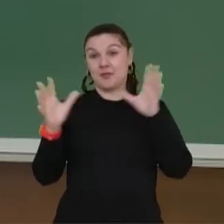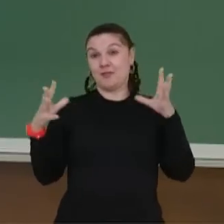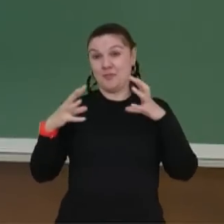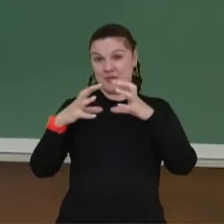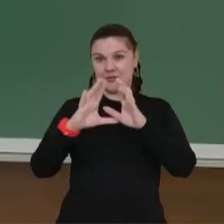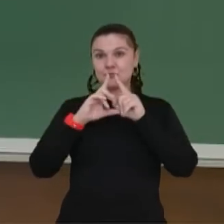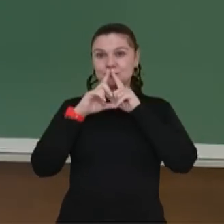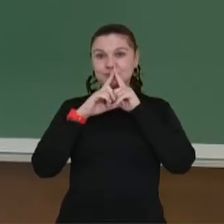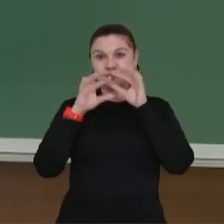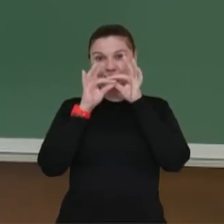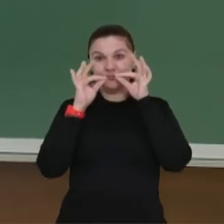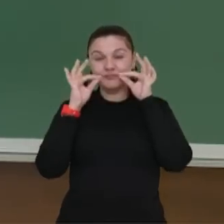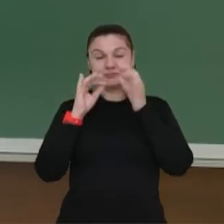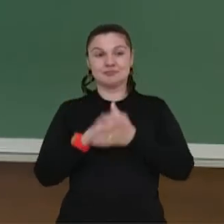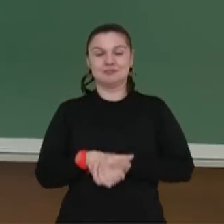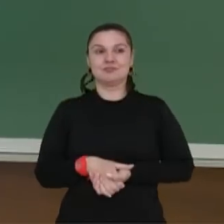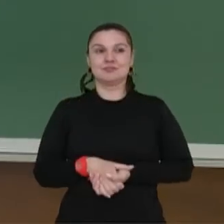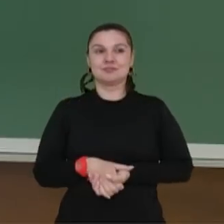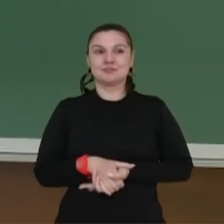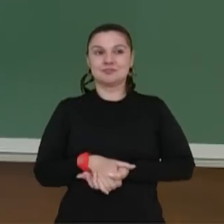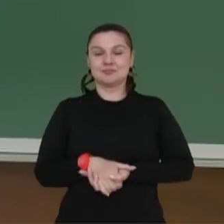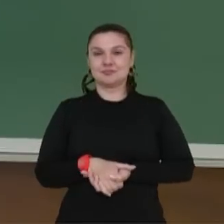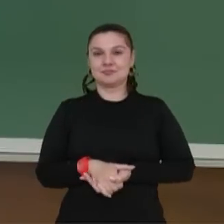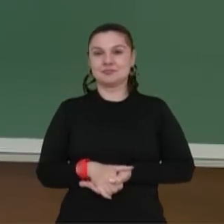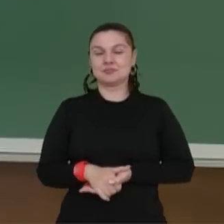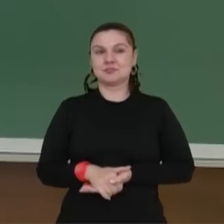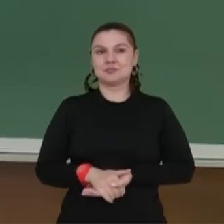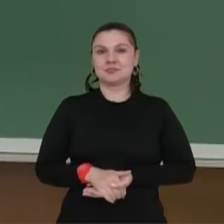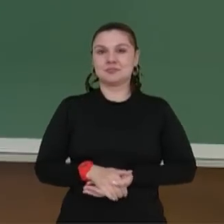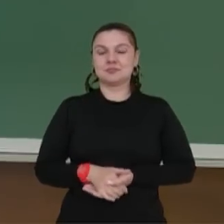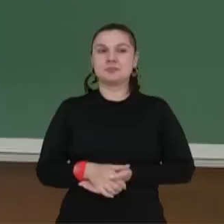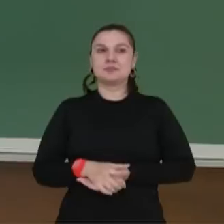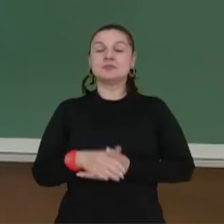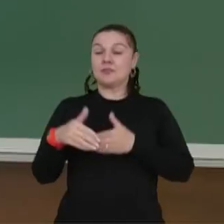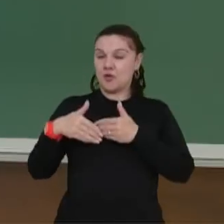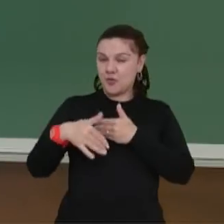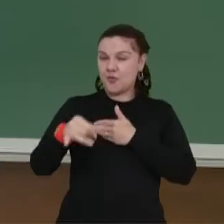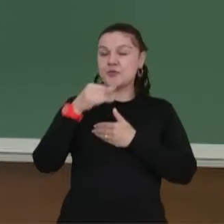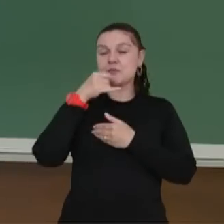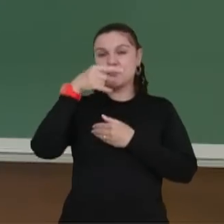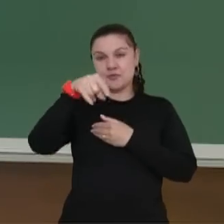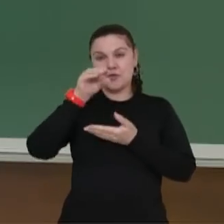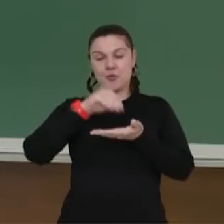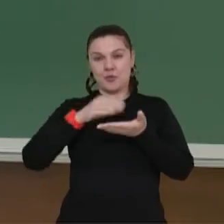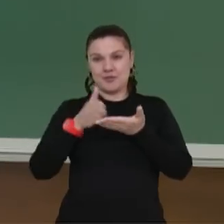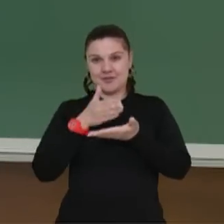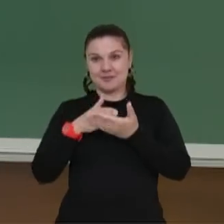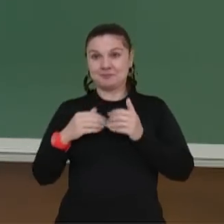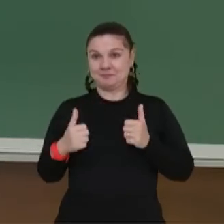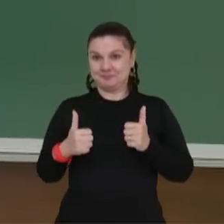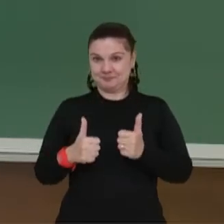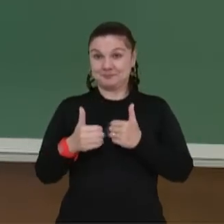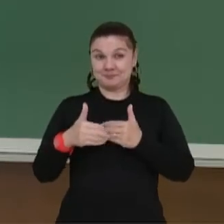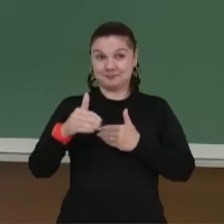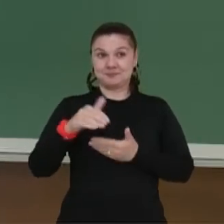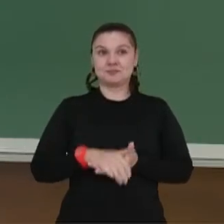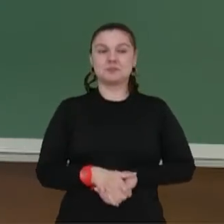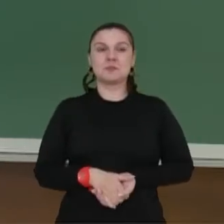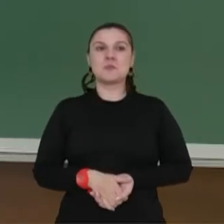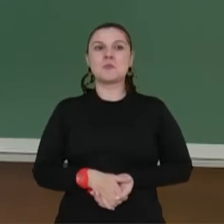briga, tá bom? E outros exemplos aí, você tem os exemplos que você colocou no seu caderno, tá? Vamos